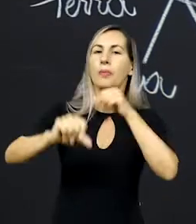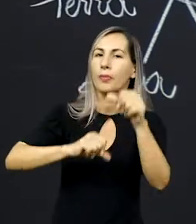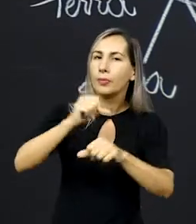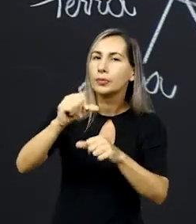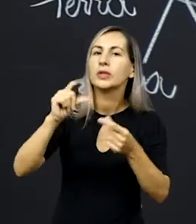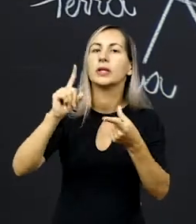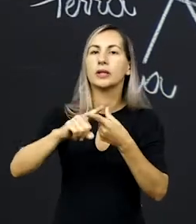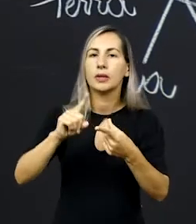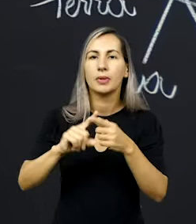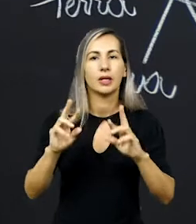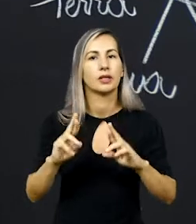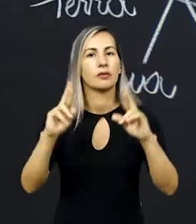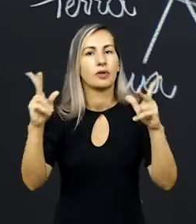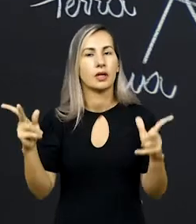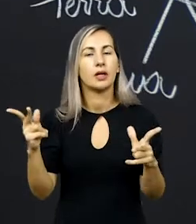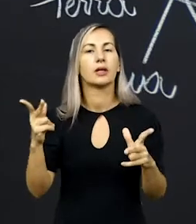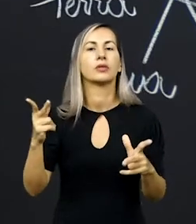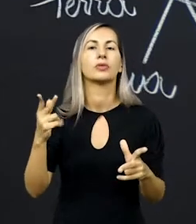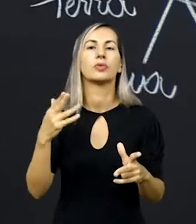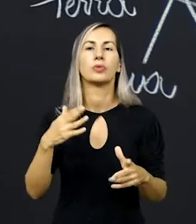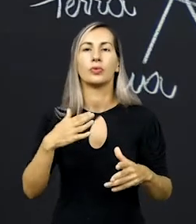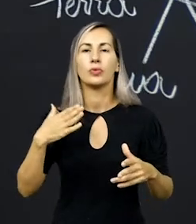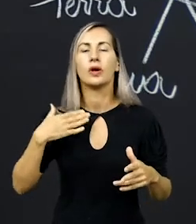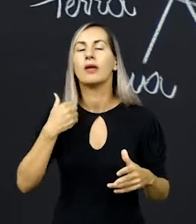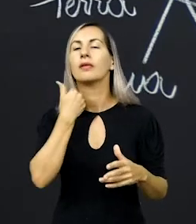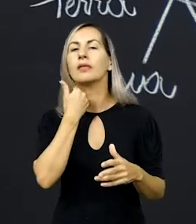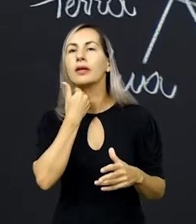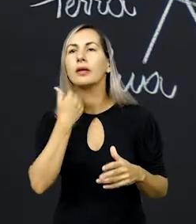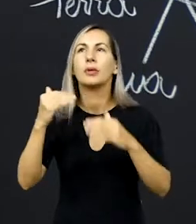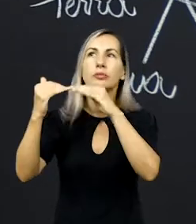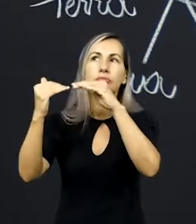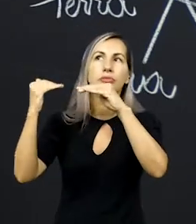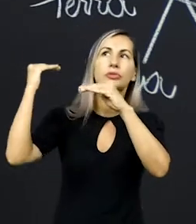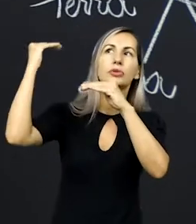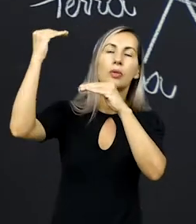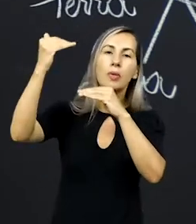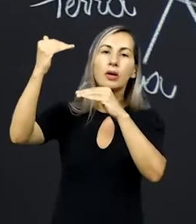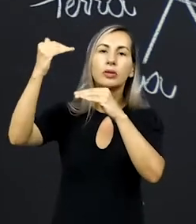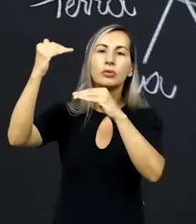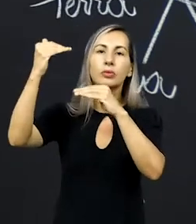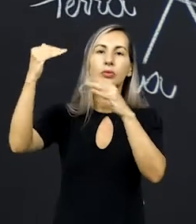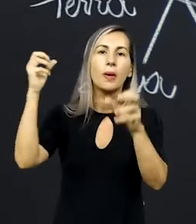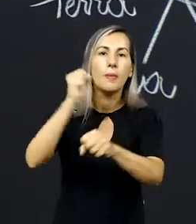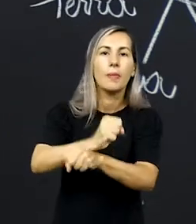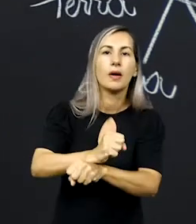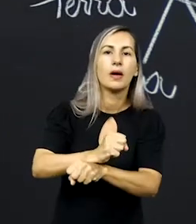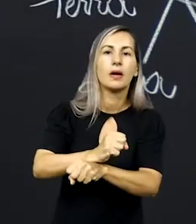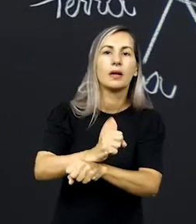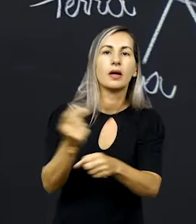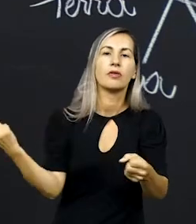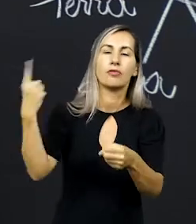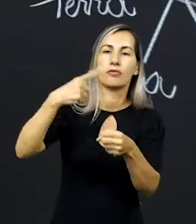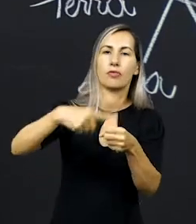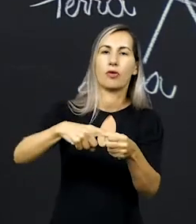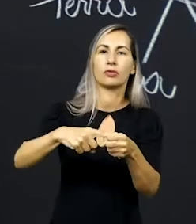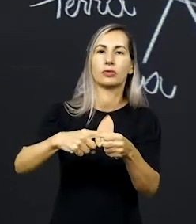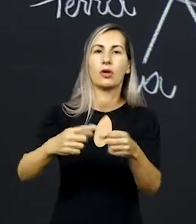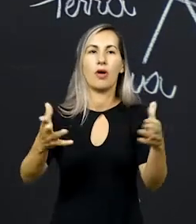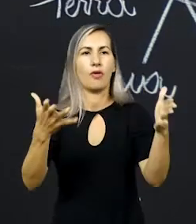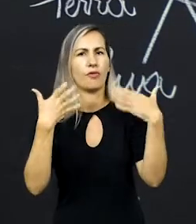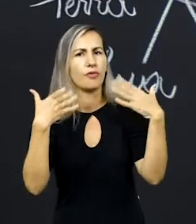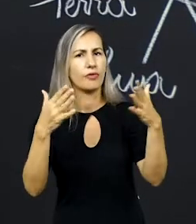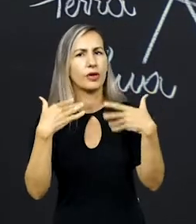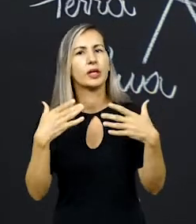formado pela diferença de temperatura. E como rolou uma pequena mudança de temperatura, às vezes para de ventar e de repente volta o vento.